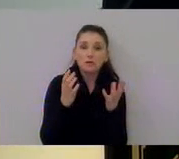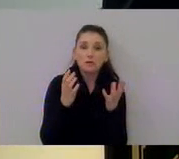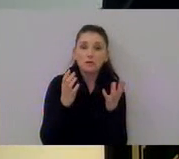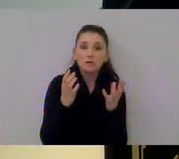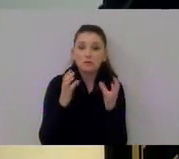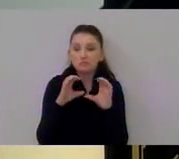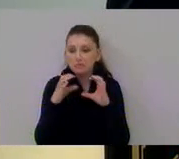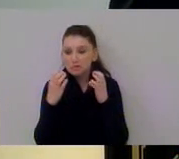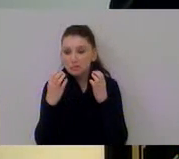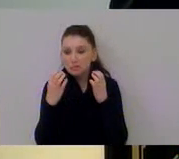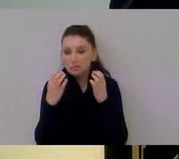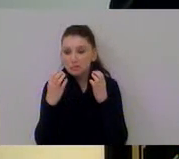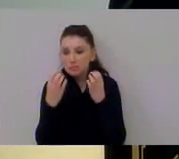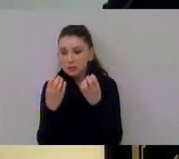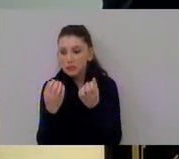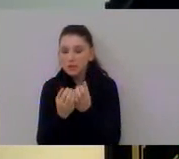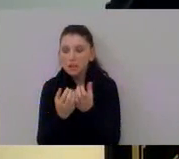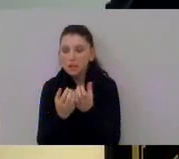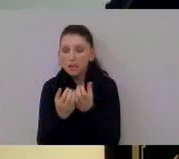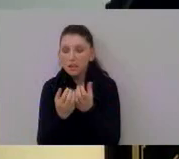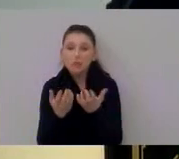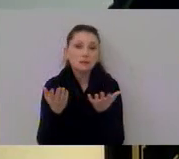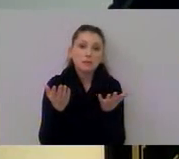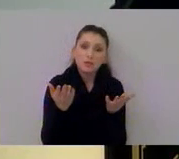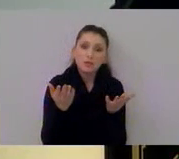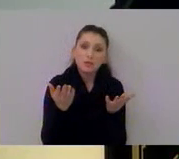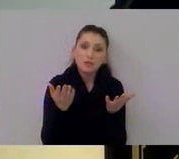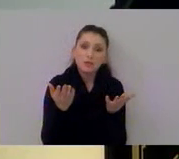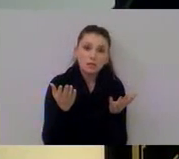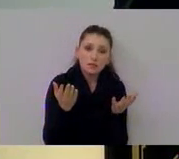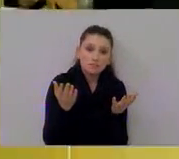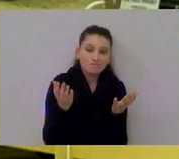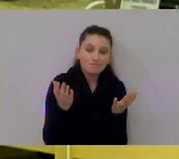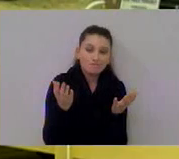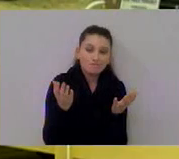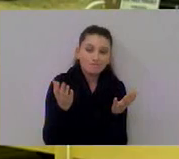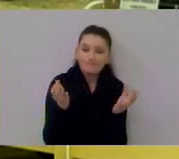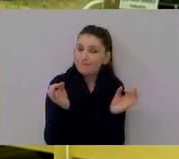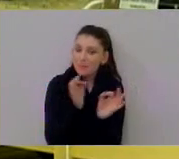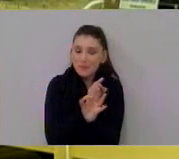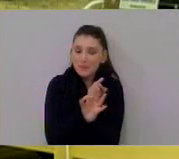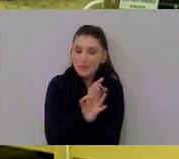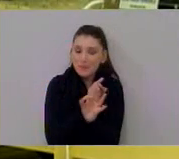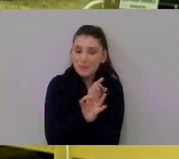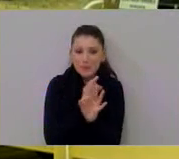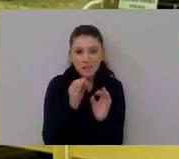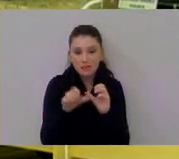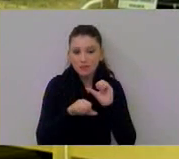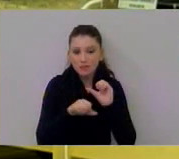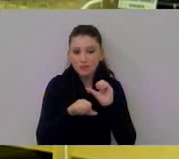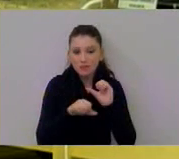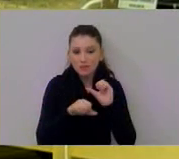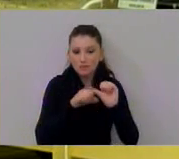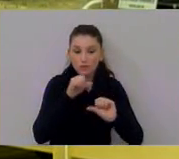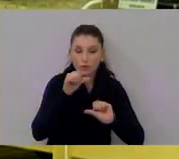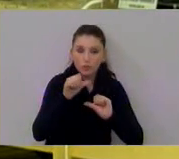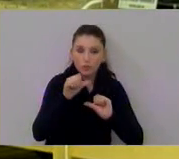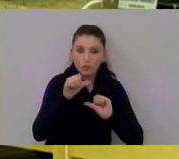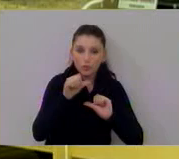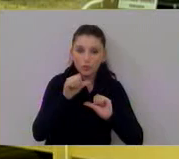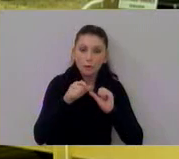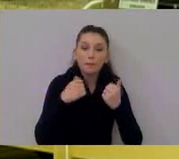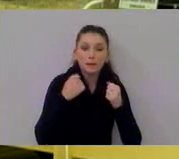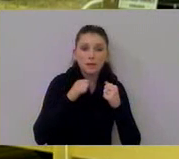de alguma alteração. Então é o momento de vir aqui e cobrar também. Então,